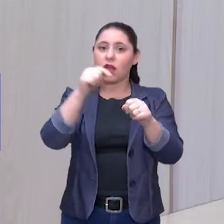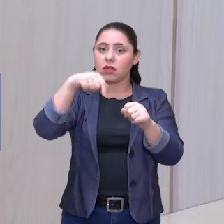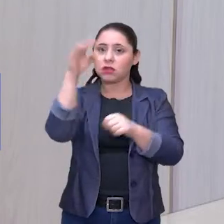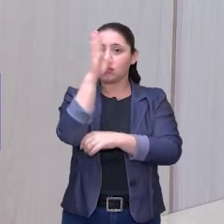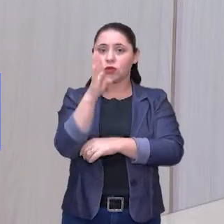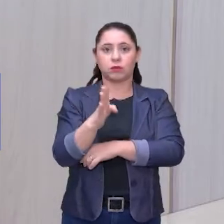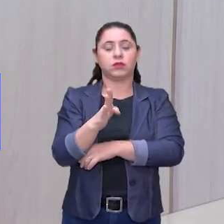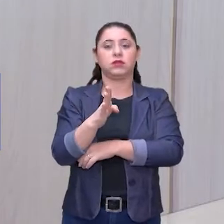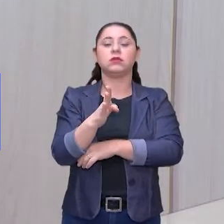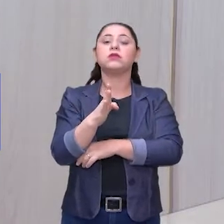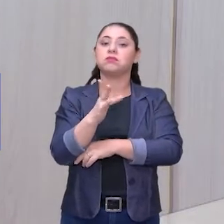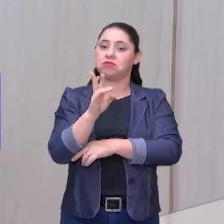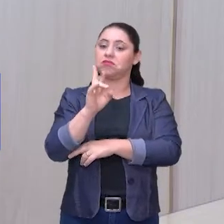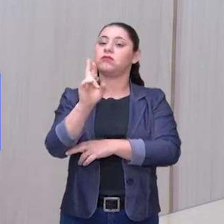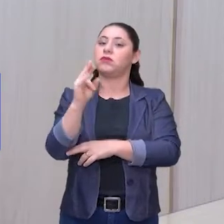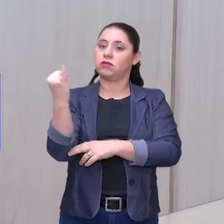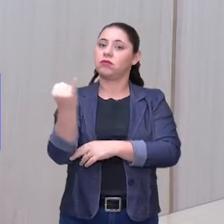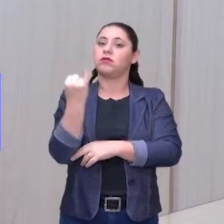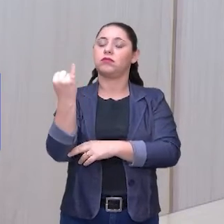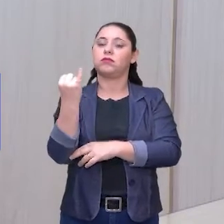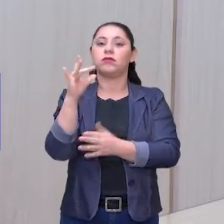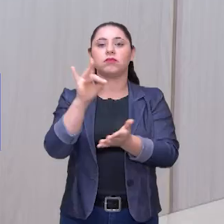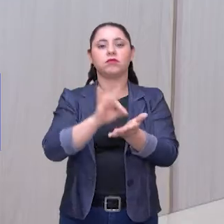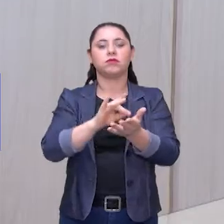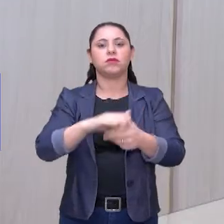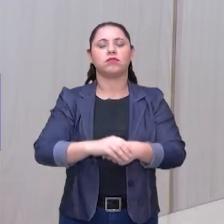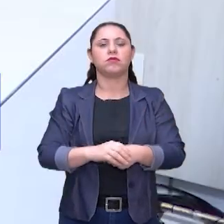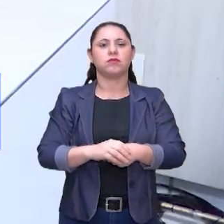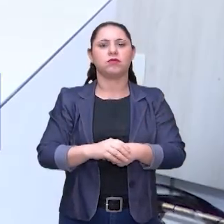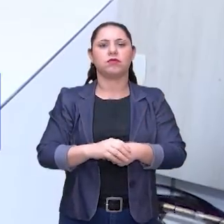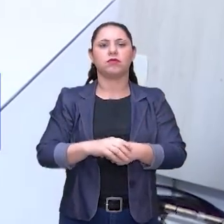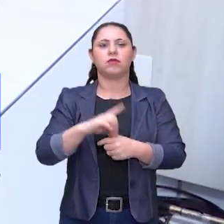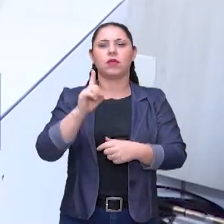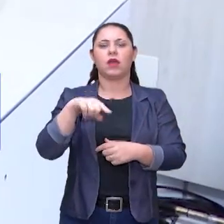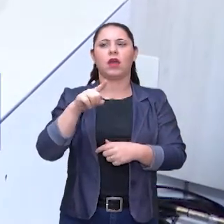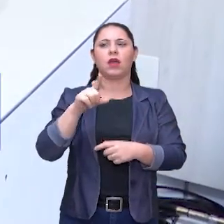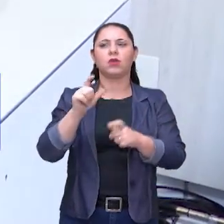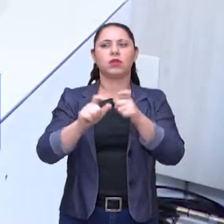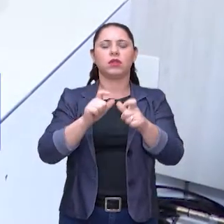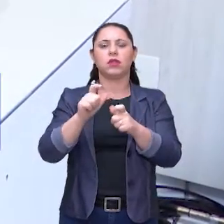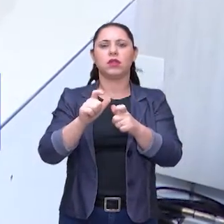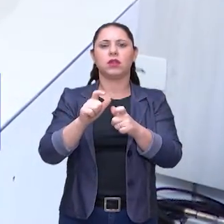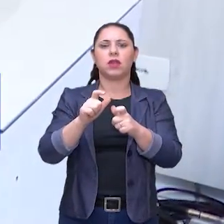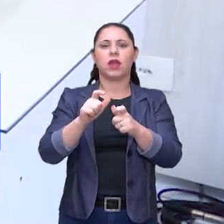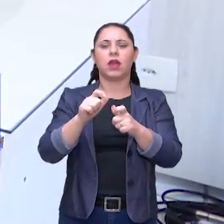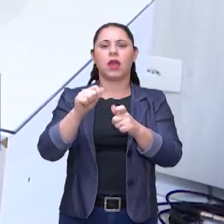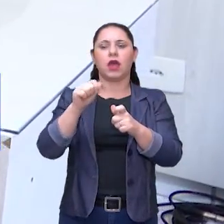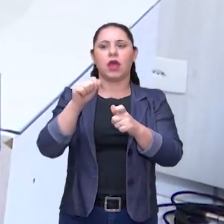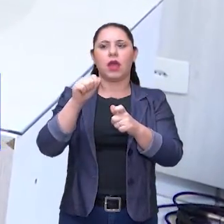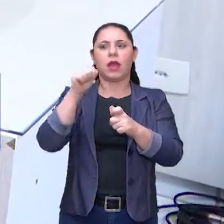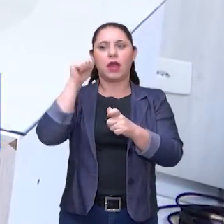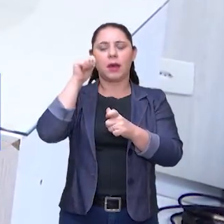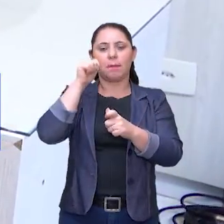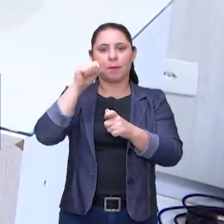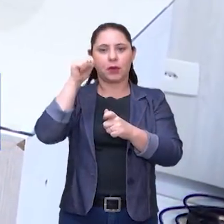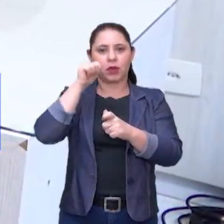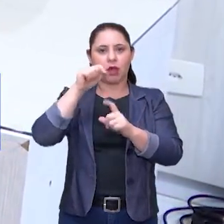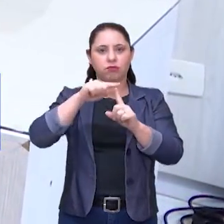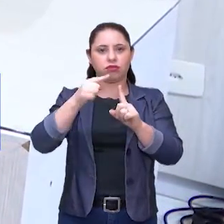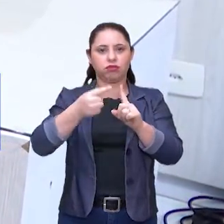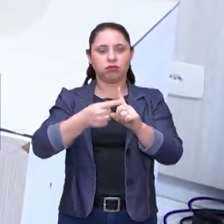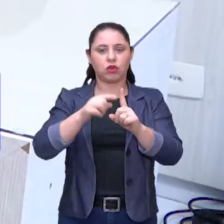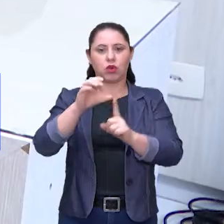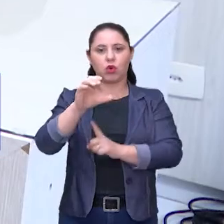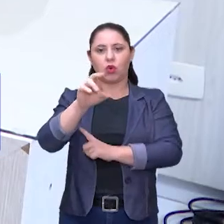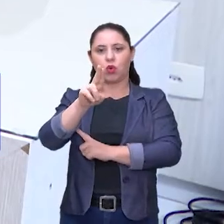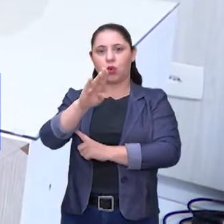lá. Hoje, então, não precisa, tudo é feito aqui no Brasil com muita referência. Na verdade, eles falavam das placentas das